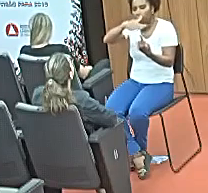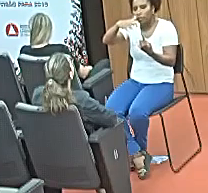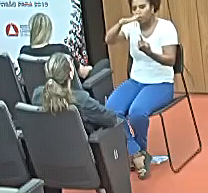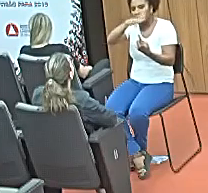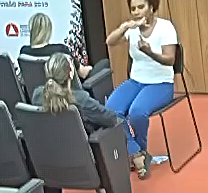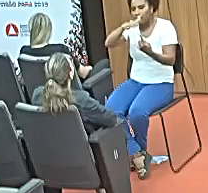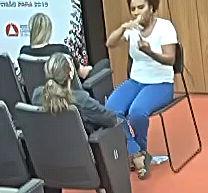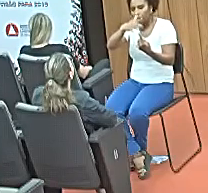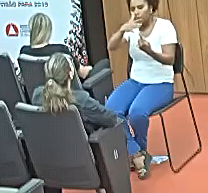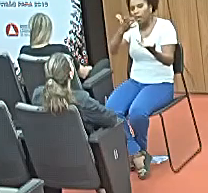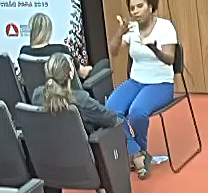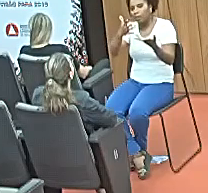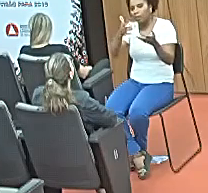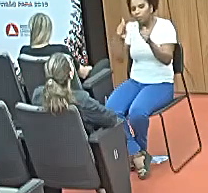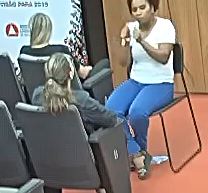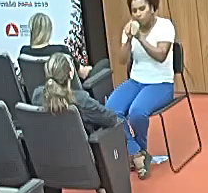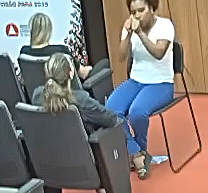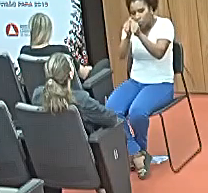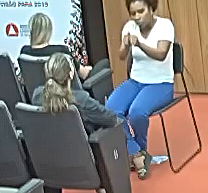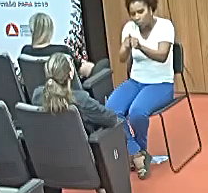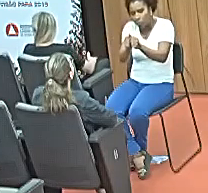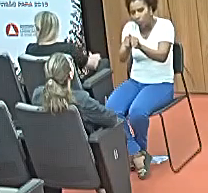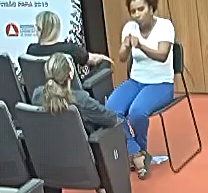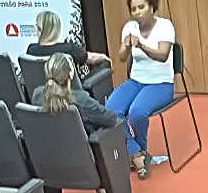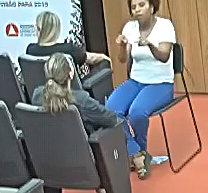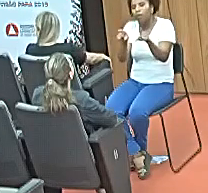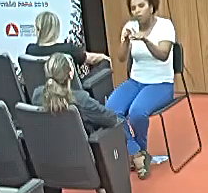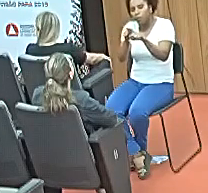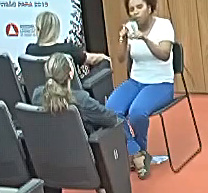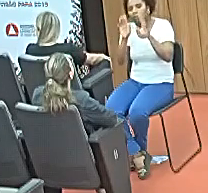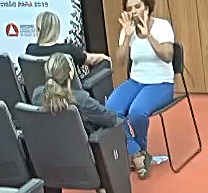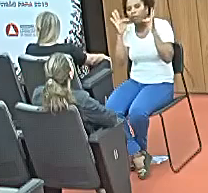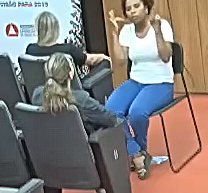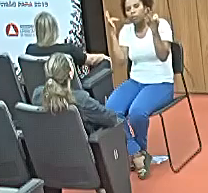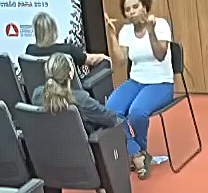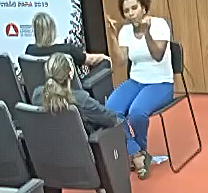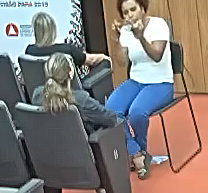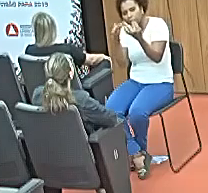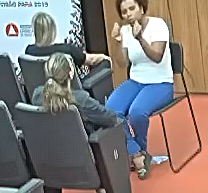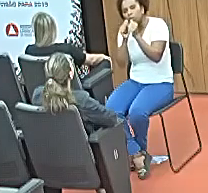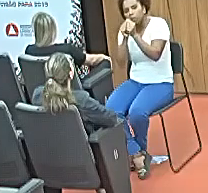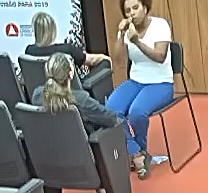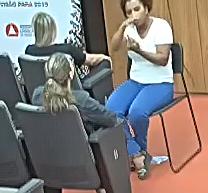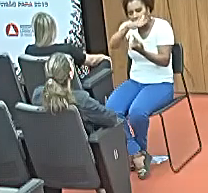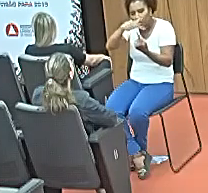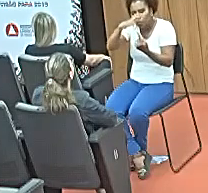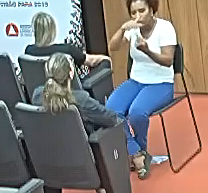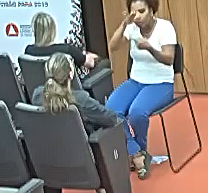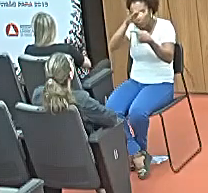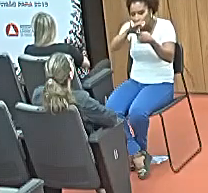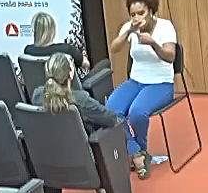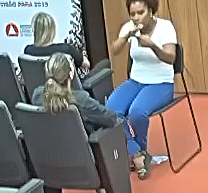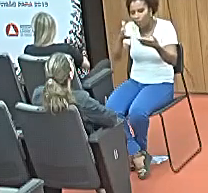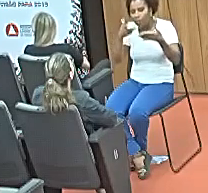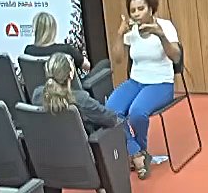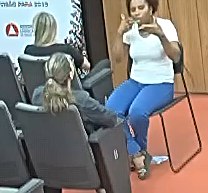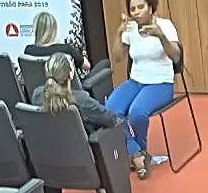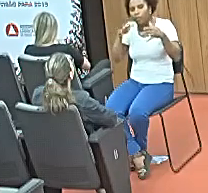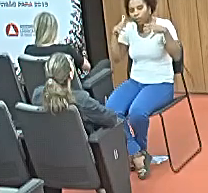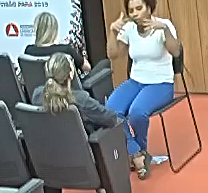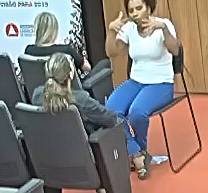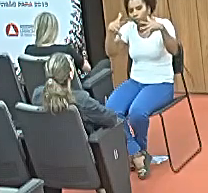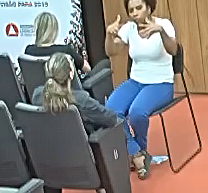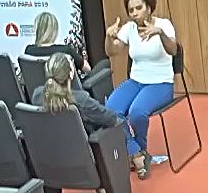e garantir acesso à documentação pelos custodiados no sistema prisional bem são